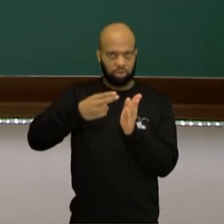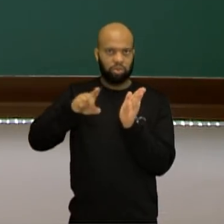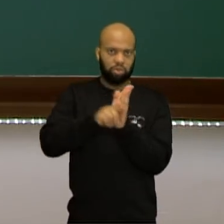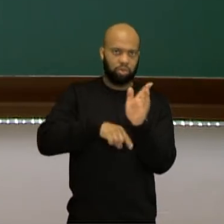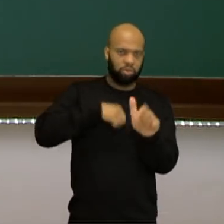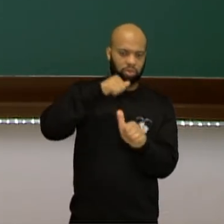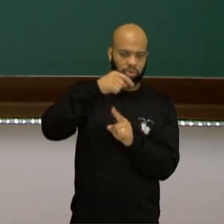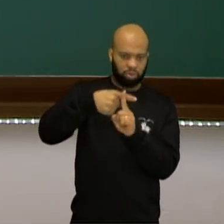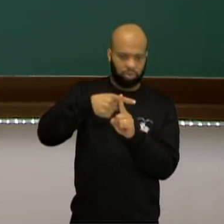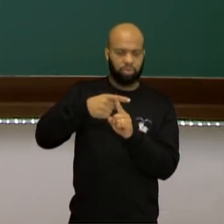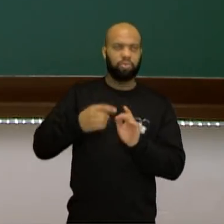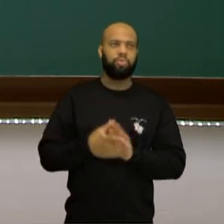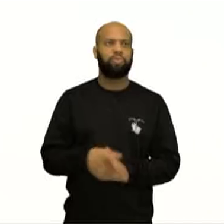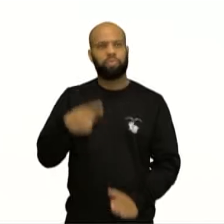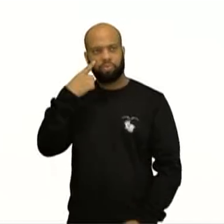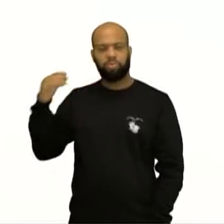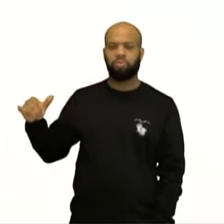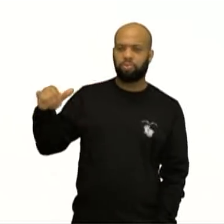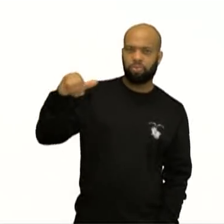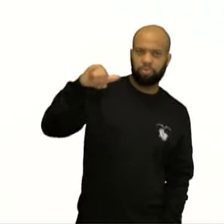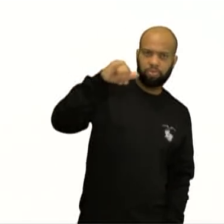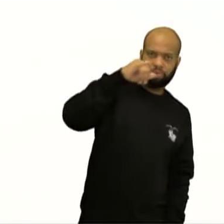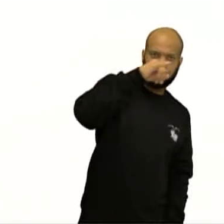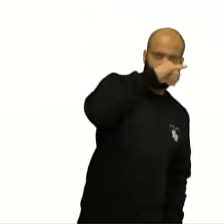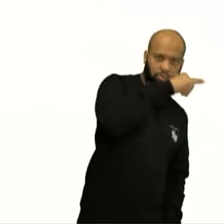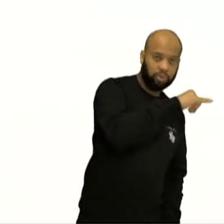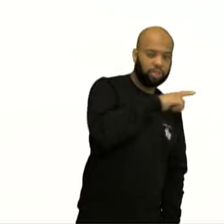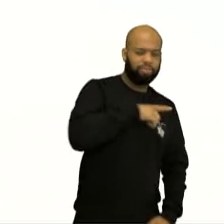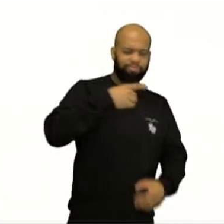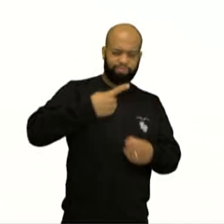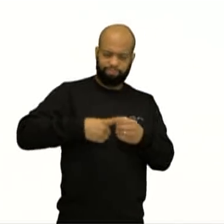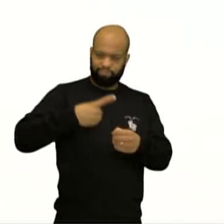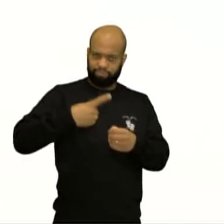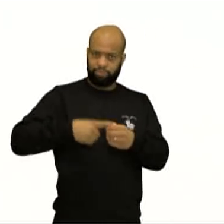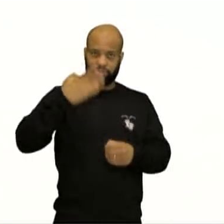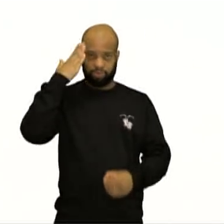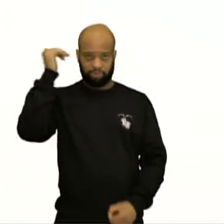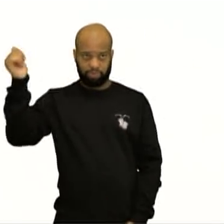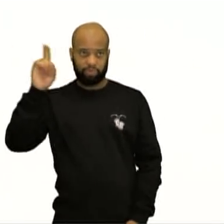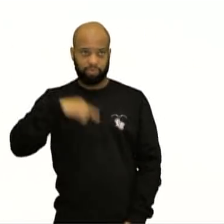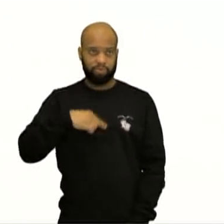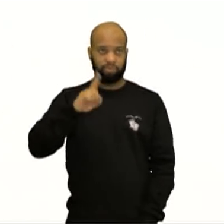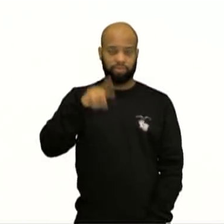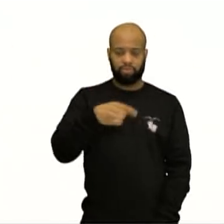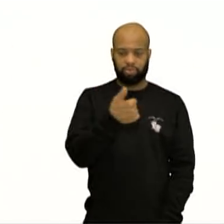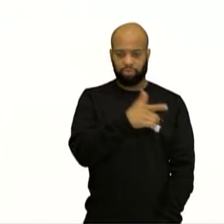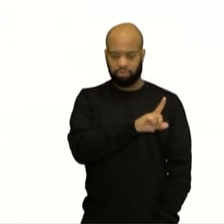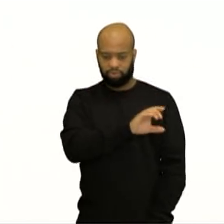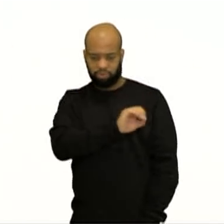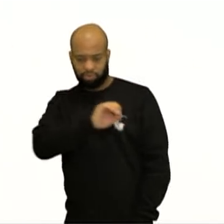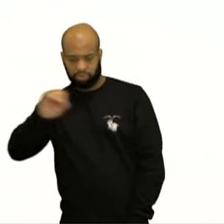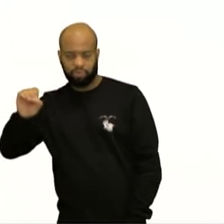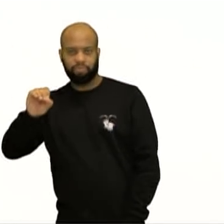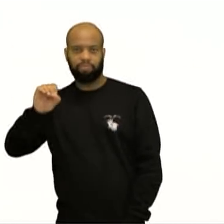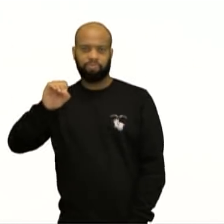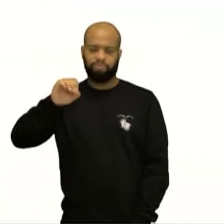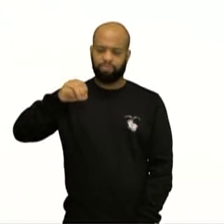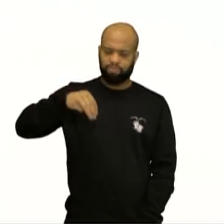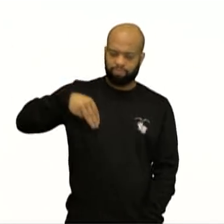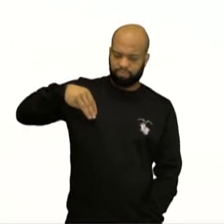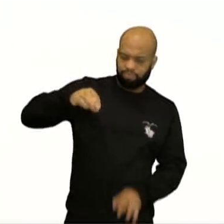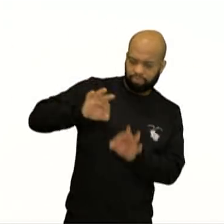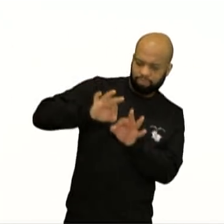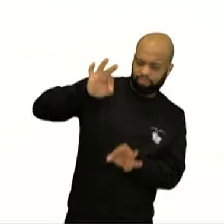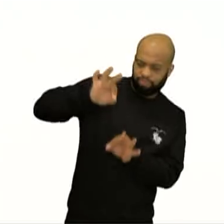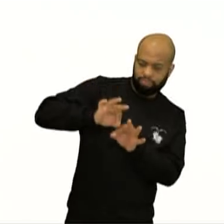Praticando uma aeronave parte do aeroporto de uma grande cidade que fica a 200 metros acima do nível do mar, com